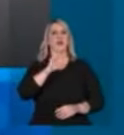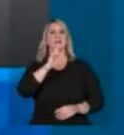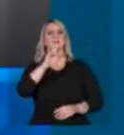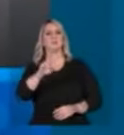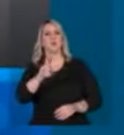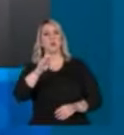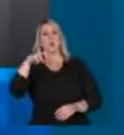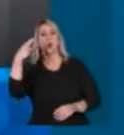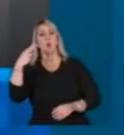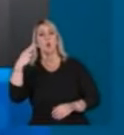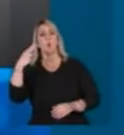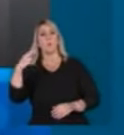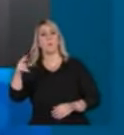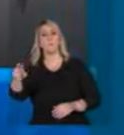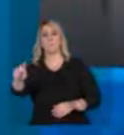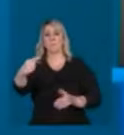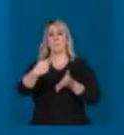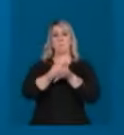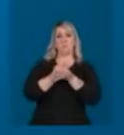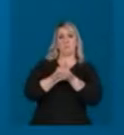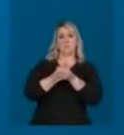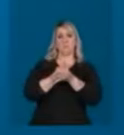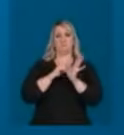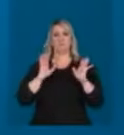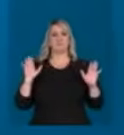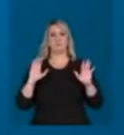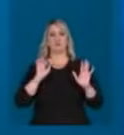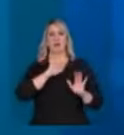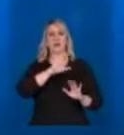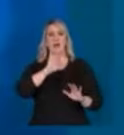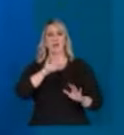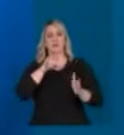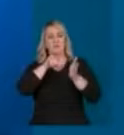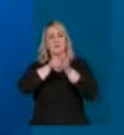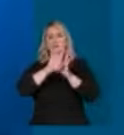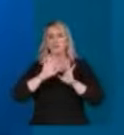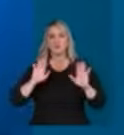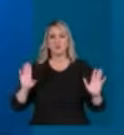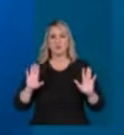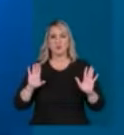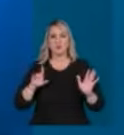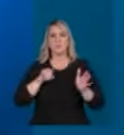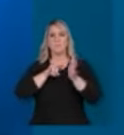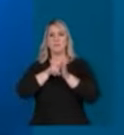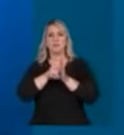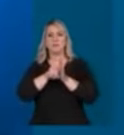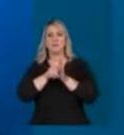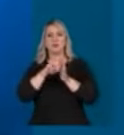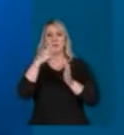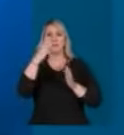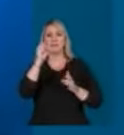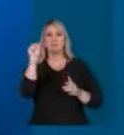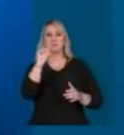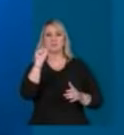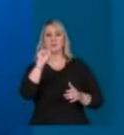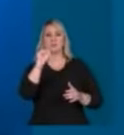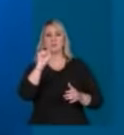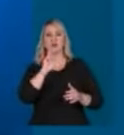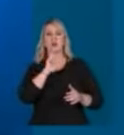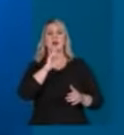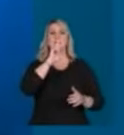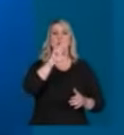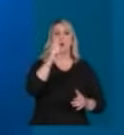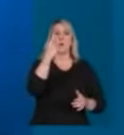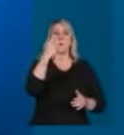respondeu ou a quem lhe fez a pergunta cada um fará apenas uma questão a pergunta terá no máximo 30 segundos e a